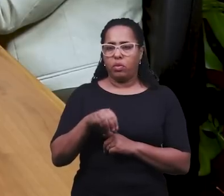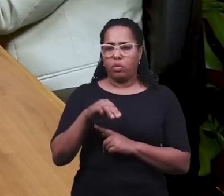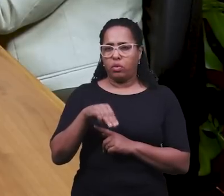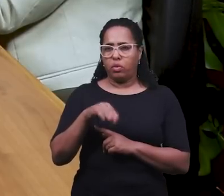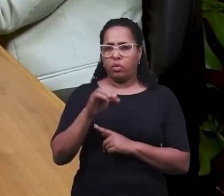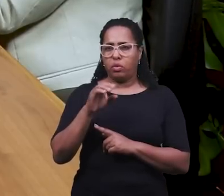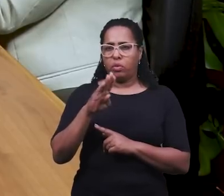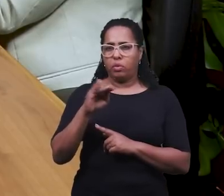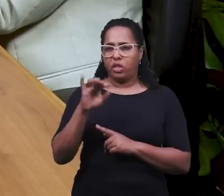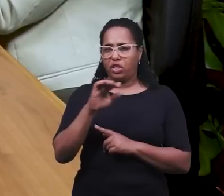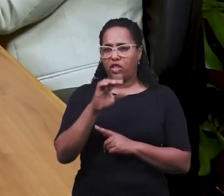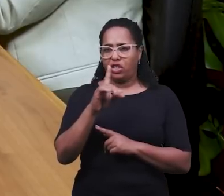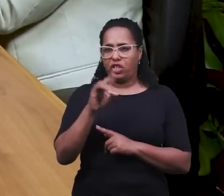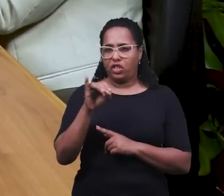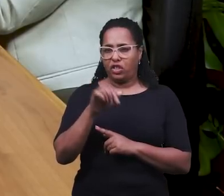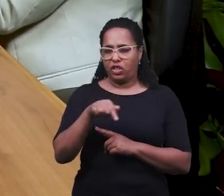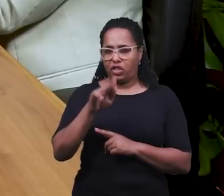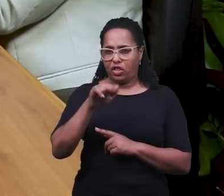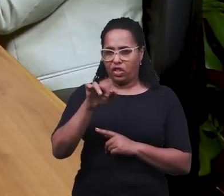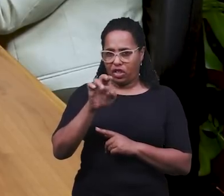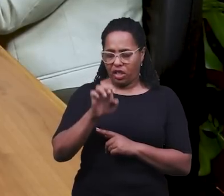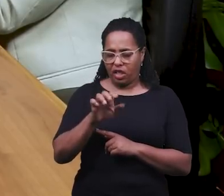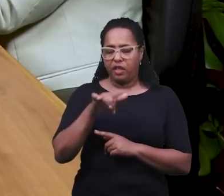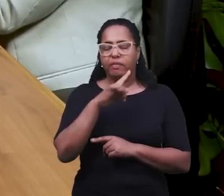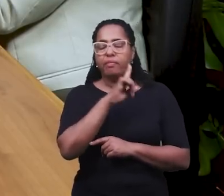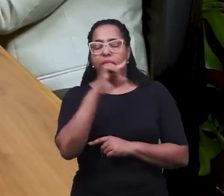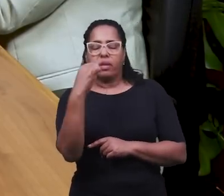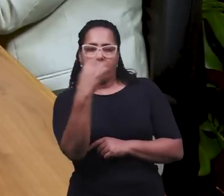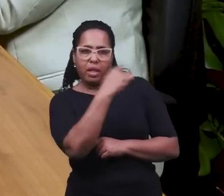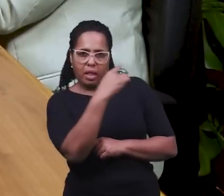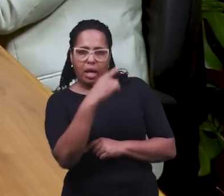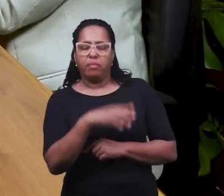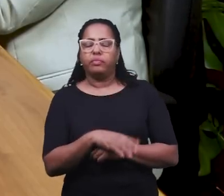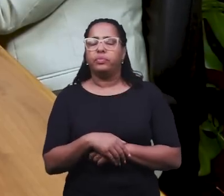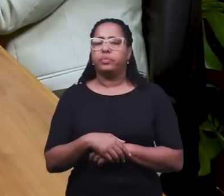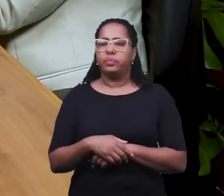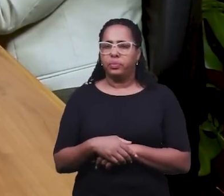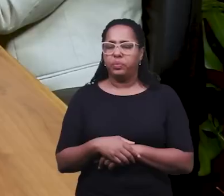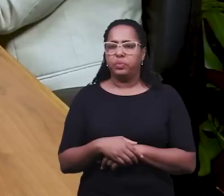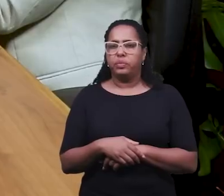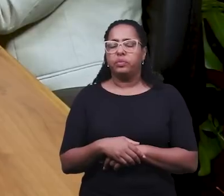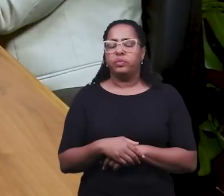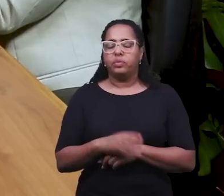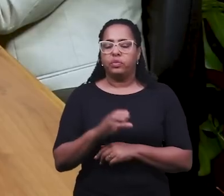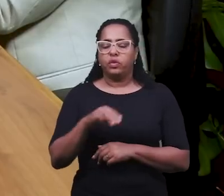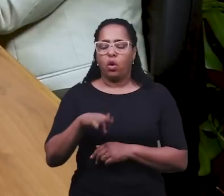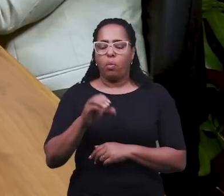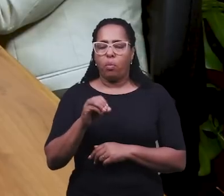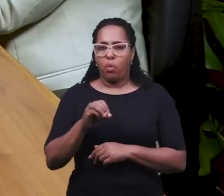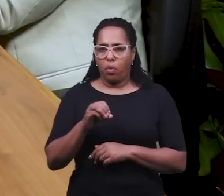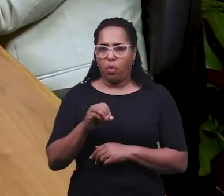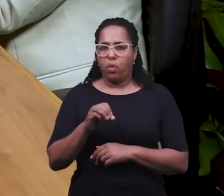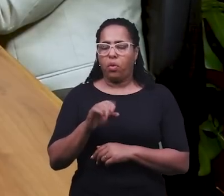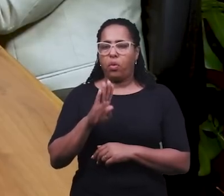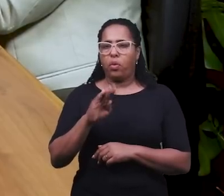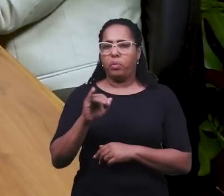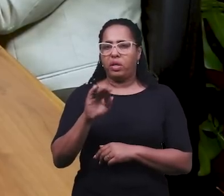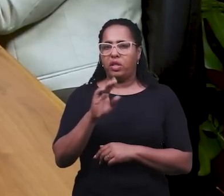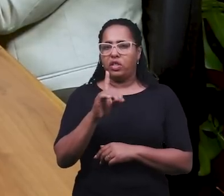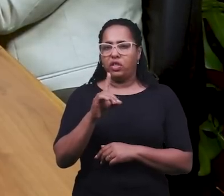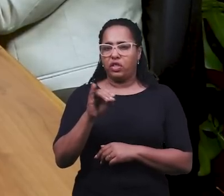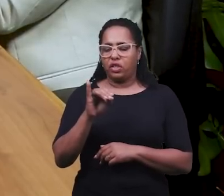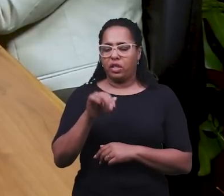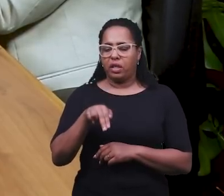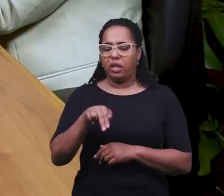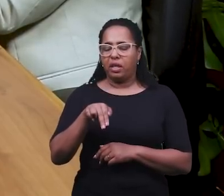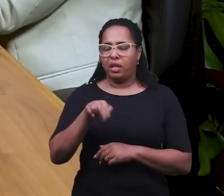Fui desenvolvendo um grupo de diáconos. Nós começamos, a igreja de Moby Dick começou com 54 pessoas.